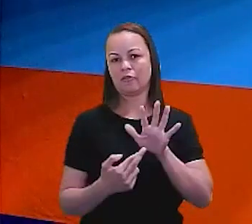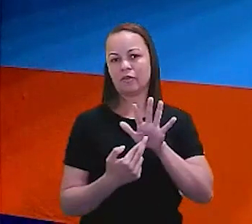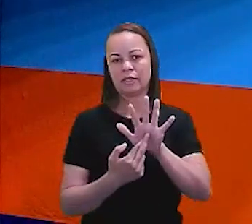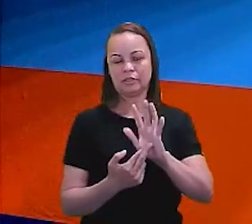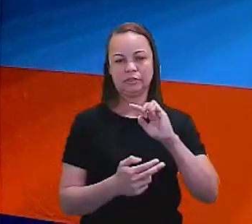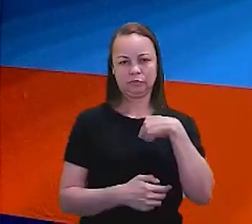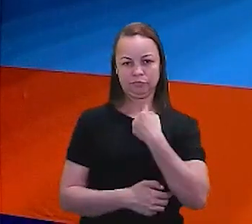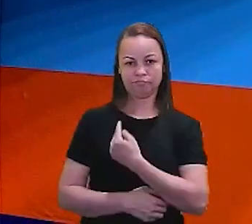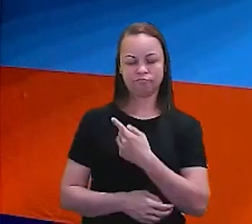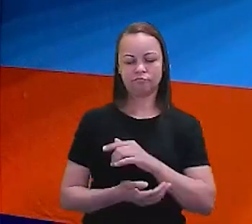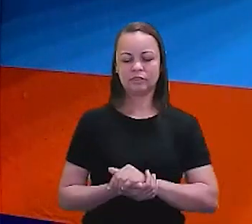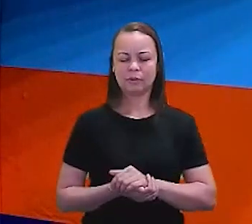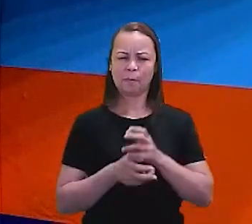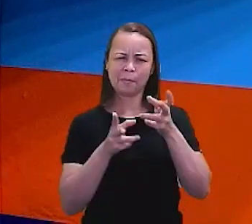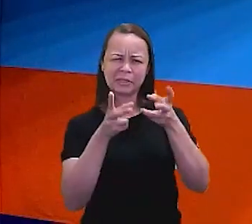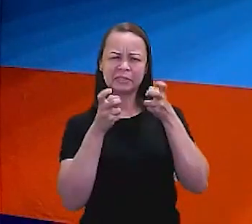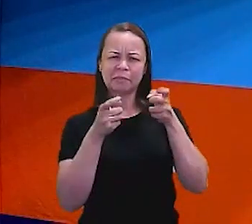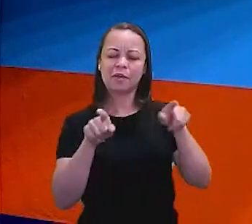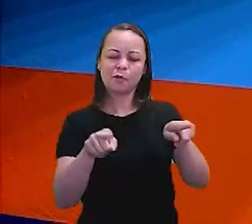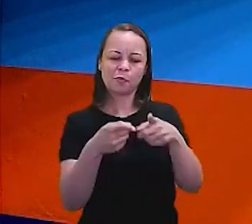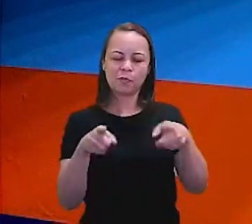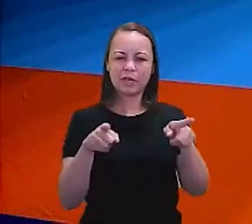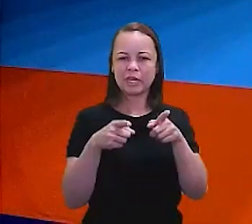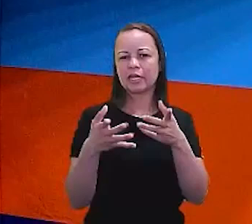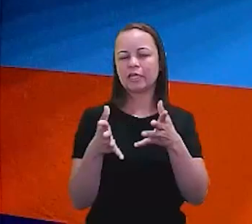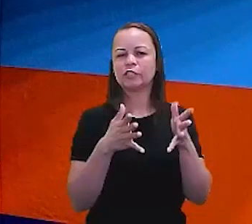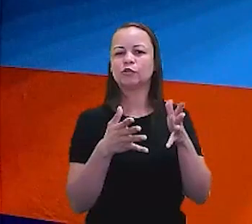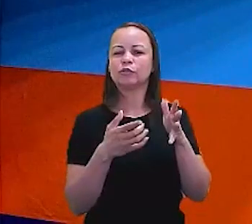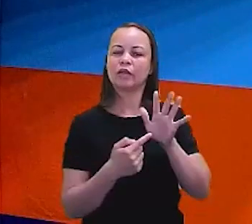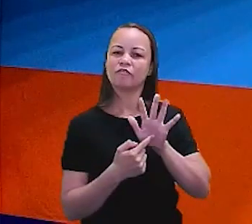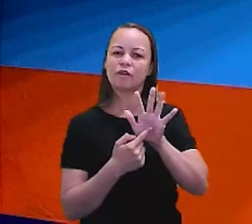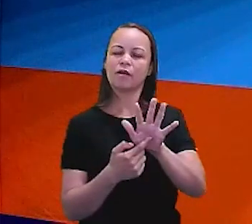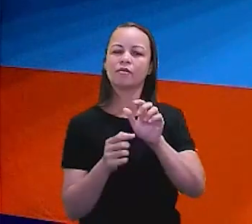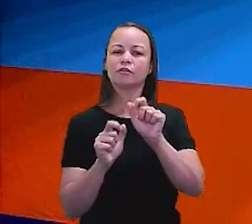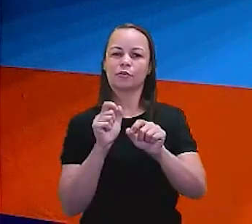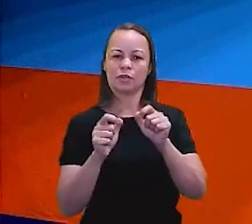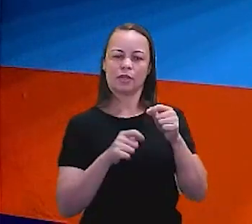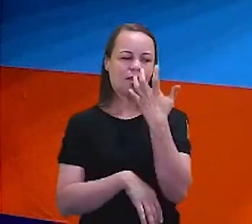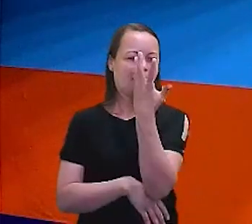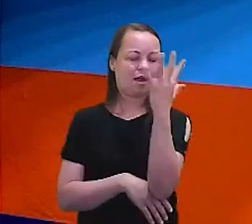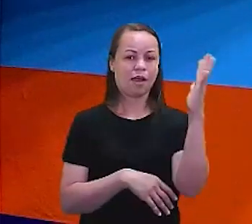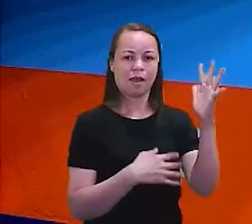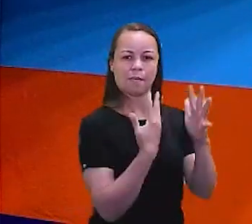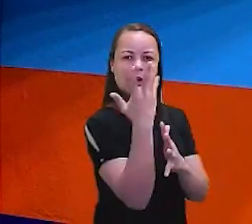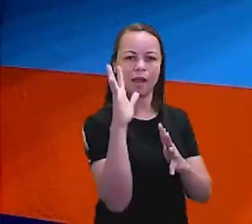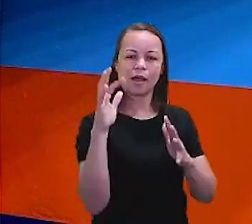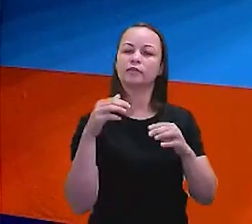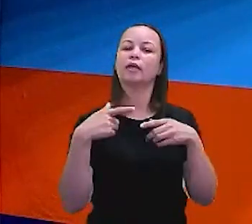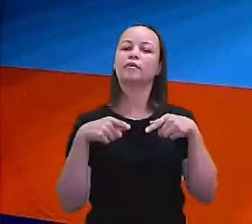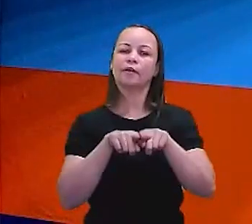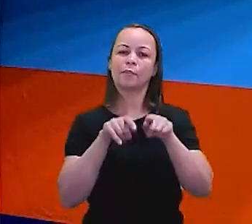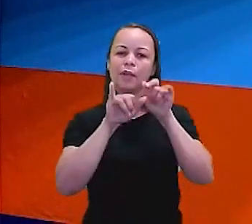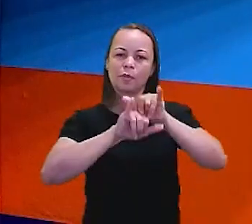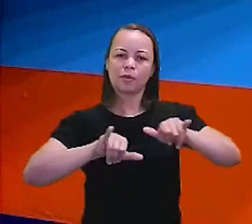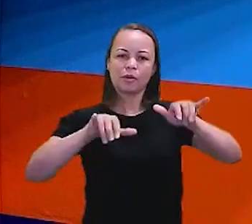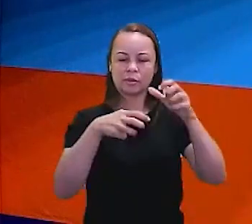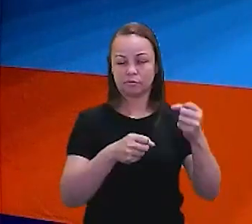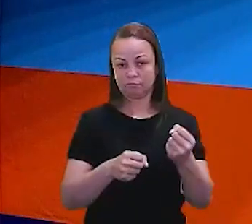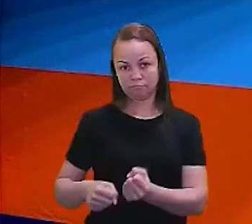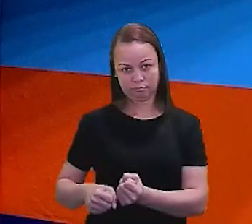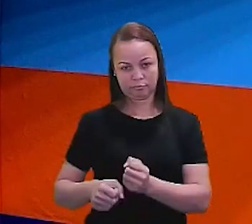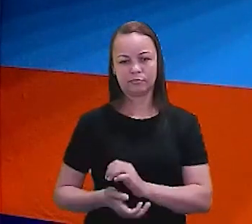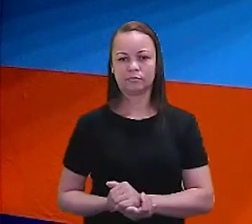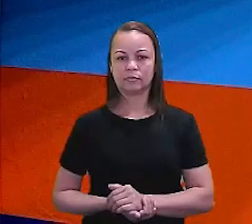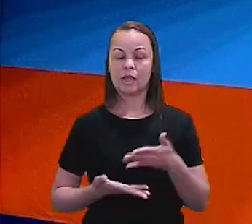vocês perceberem, o nosso hino, né, ele traz referência às nossas matas e o acontecimento da proclamação da República. Então, agora a gente vai